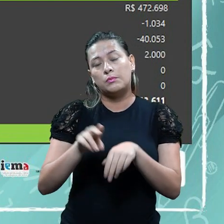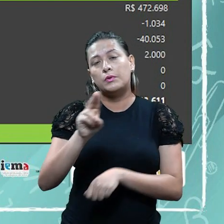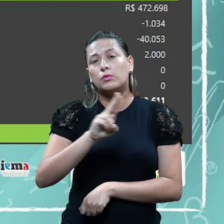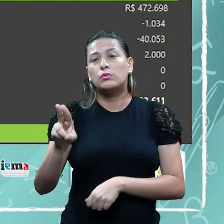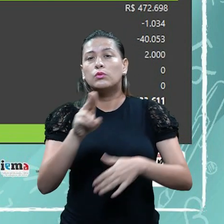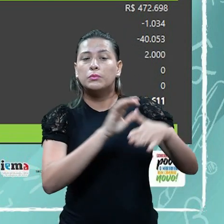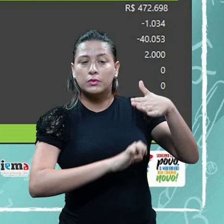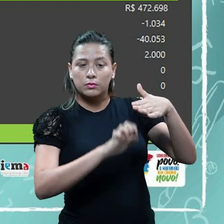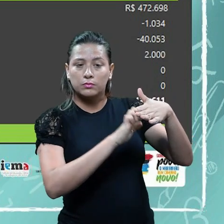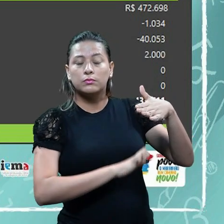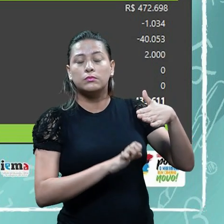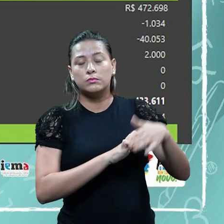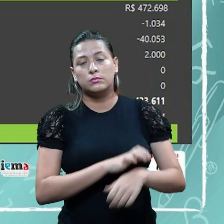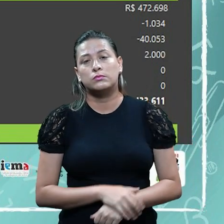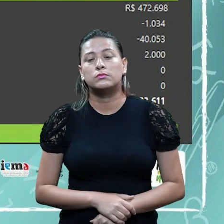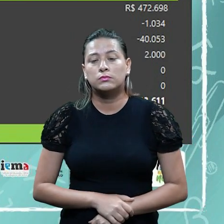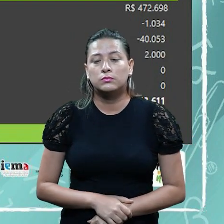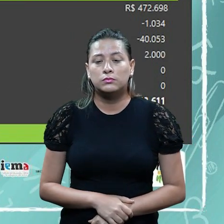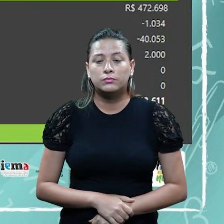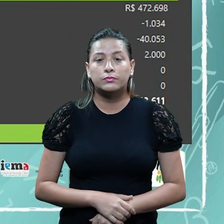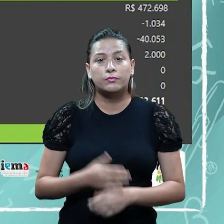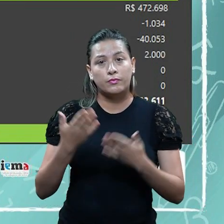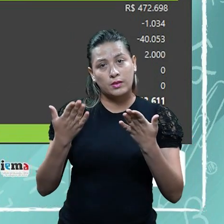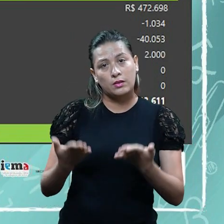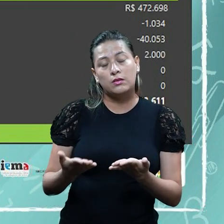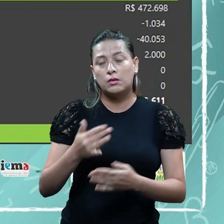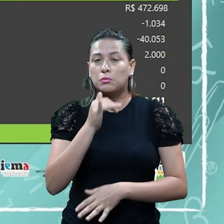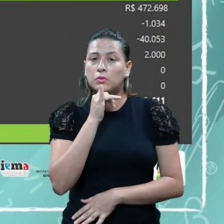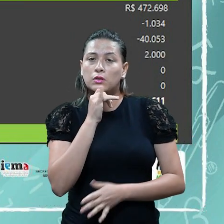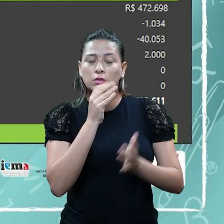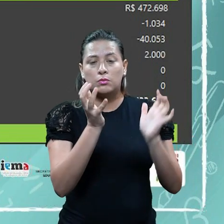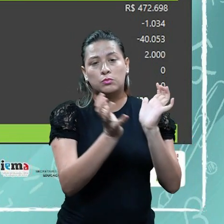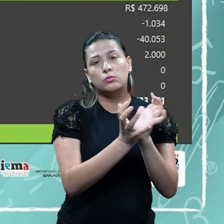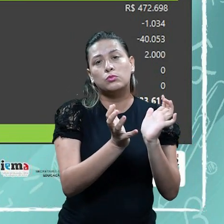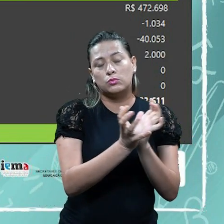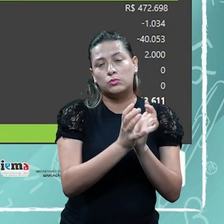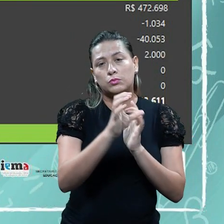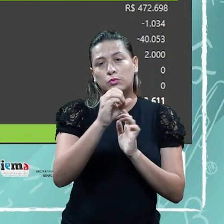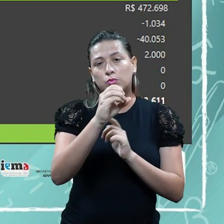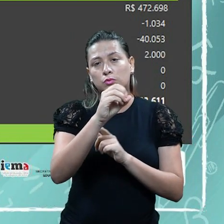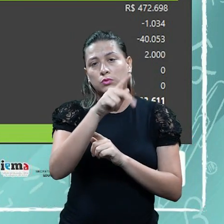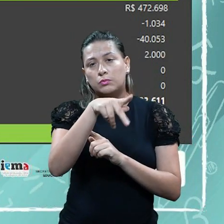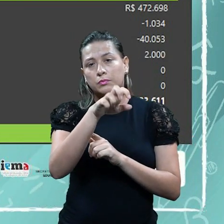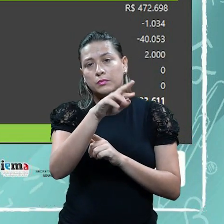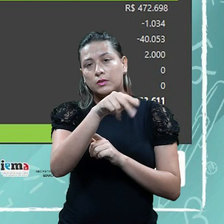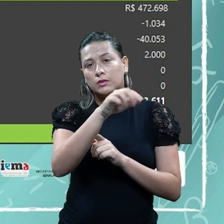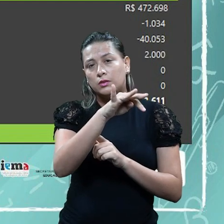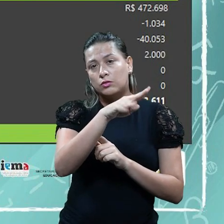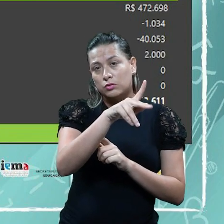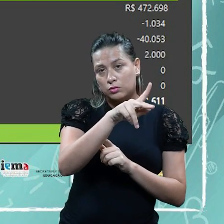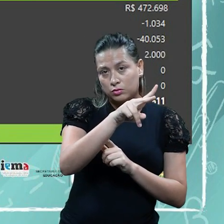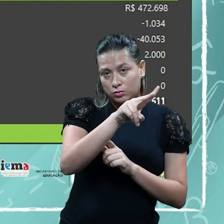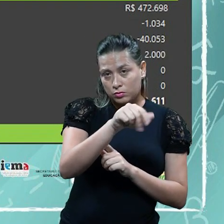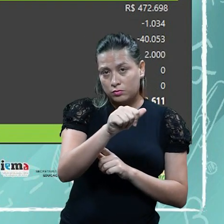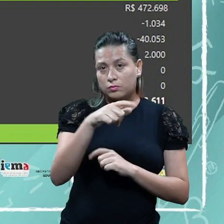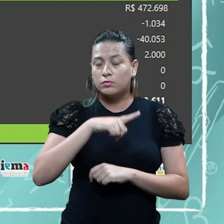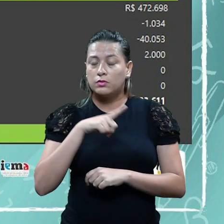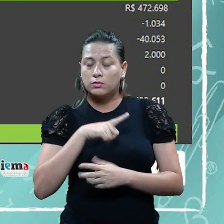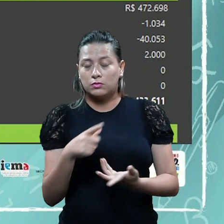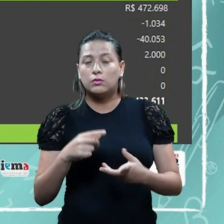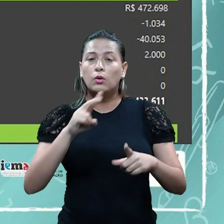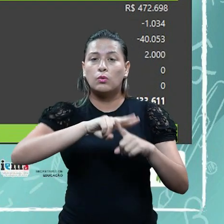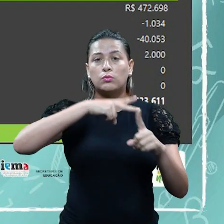empresa tal. Essa empresa aqui, no caso a cooperativa, eu vou dizer que ela obteve um lucro até agora,